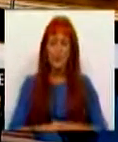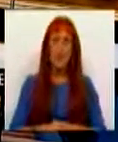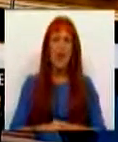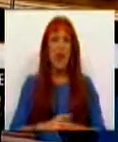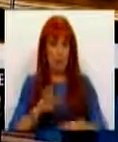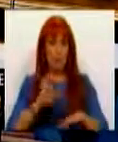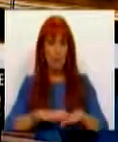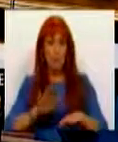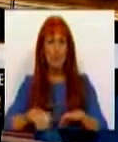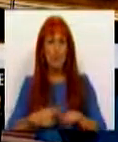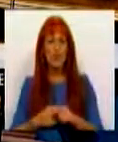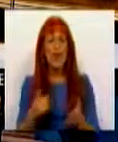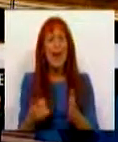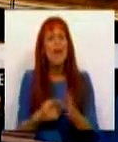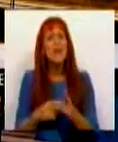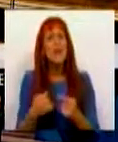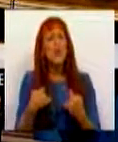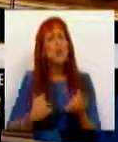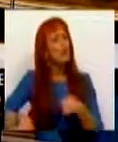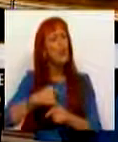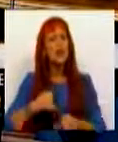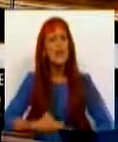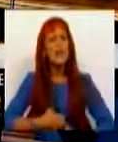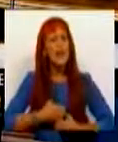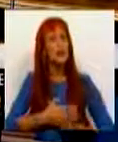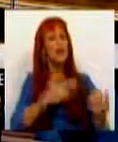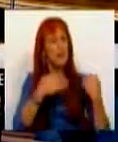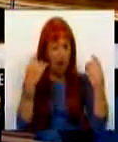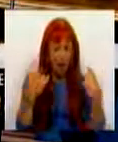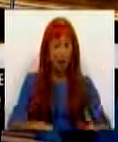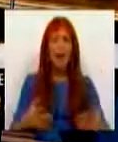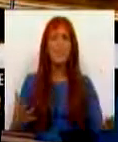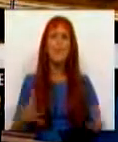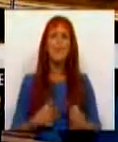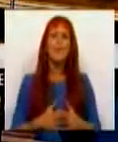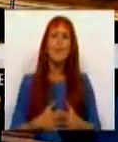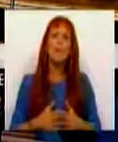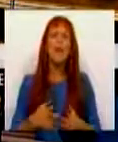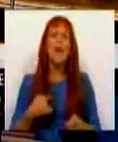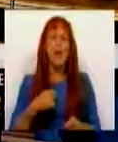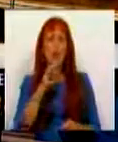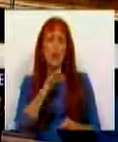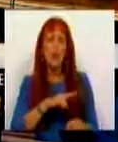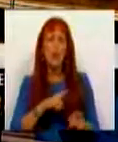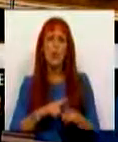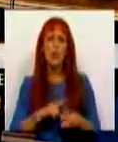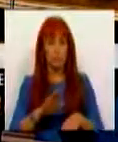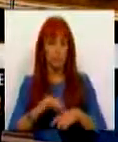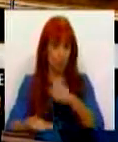a propósito da necessidade de termos todos sentido de responsabilidade, eu pude em